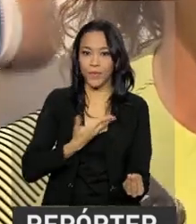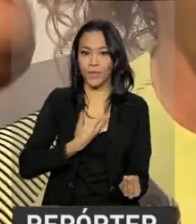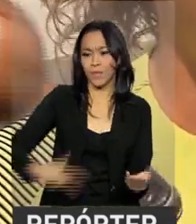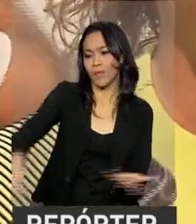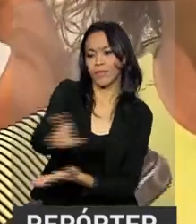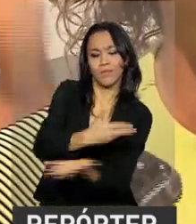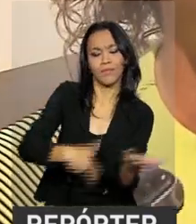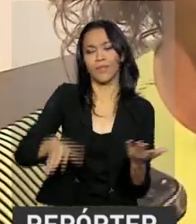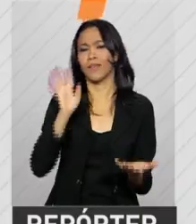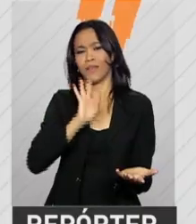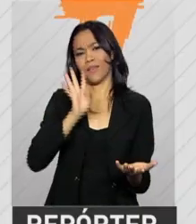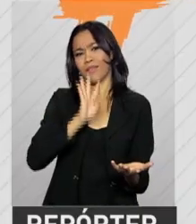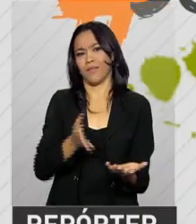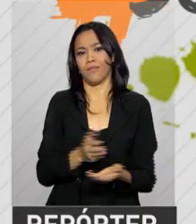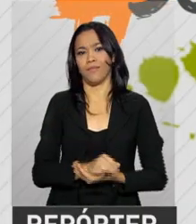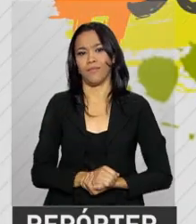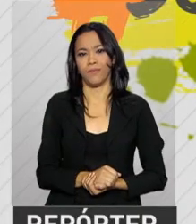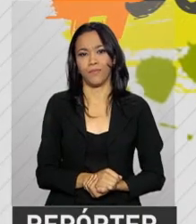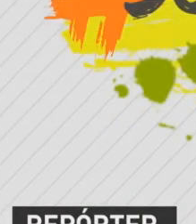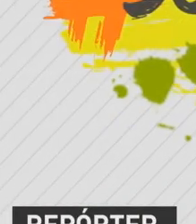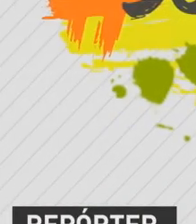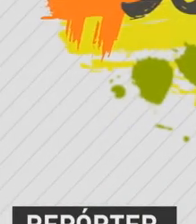muito, muito bacana, né?